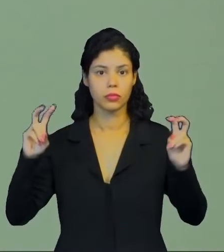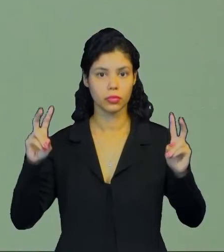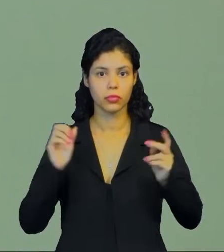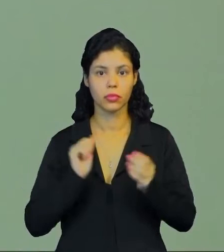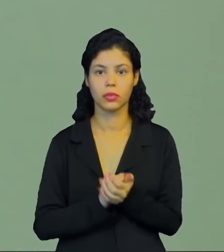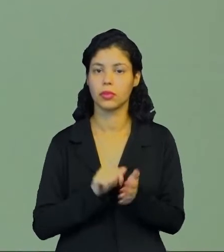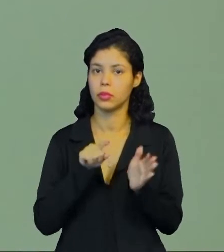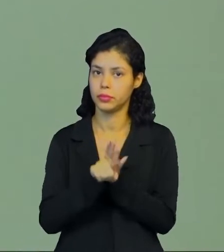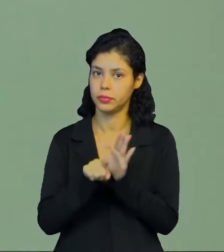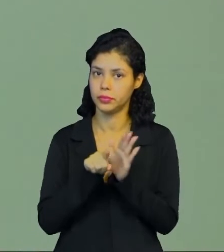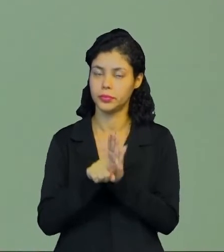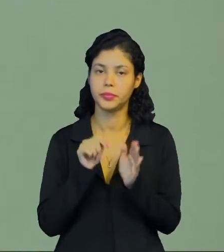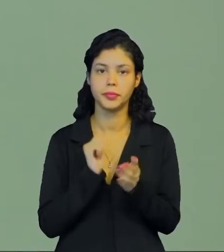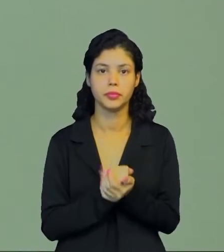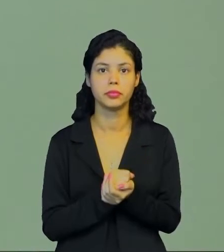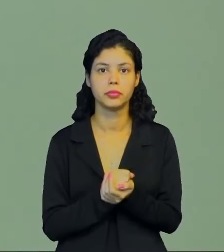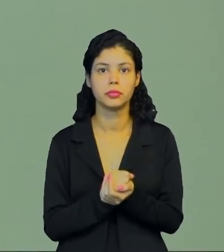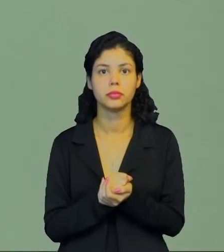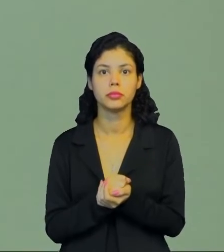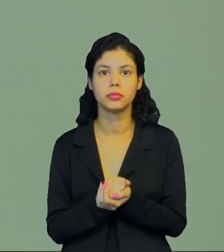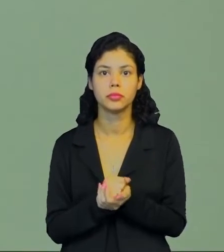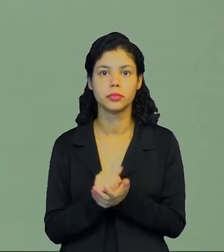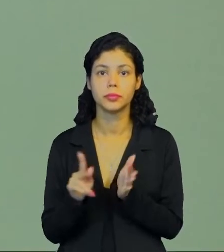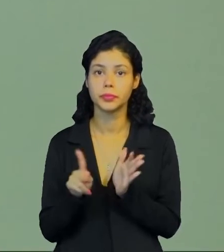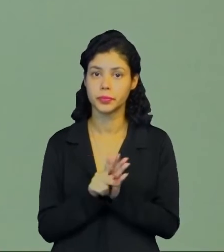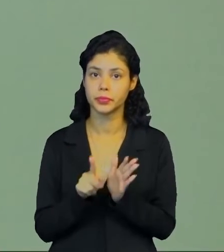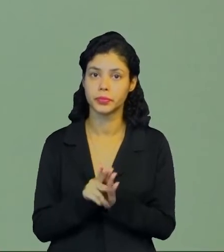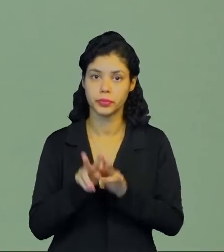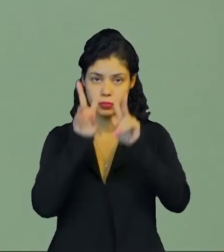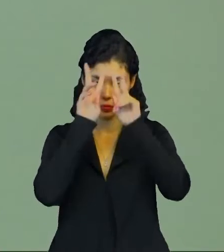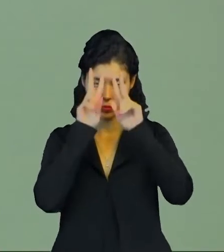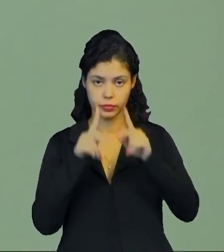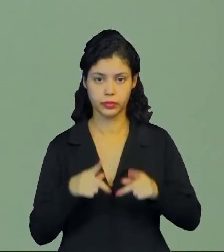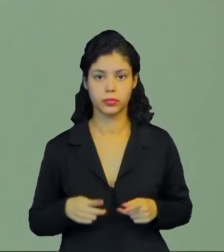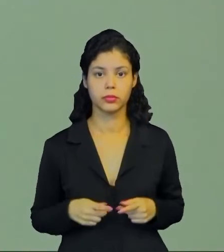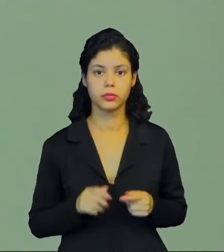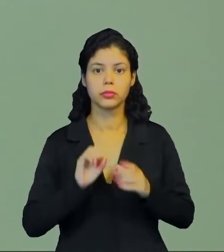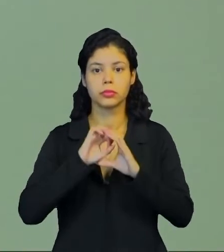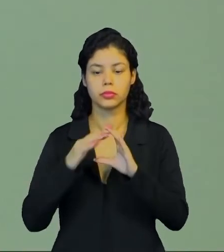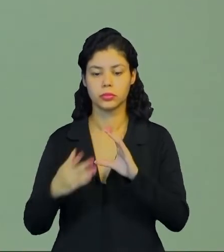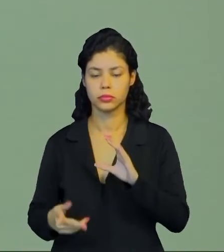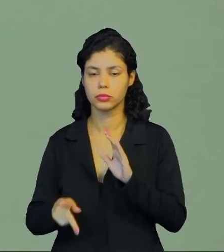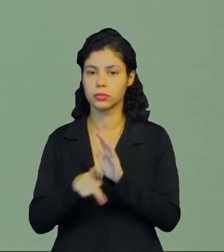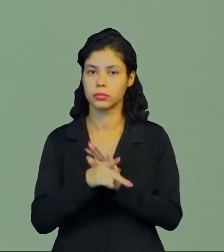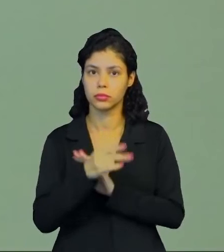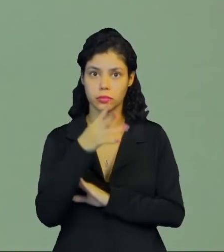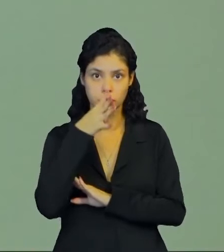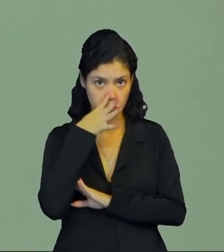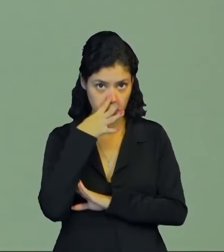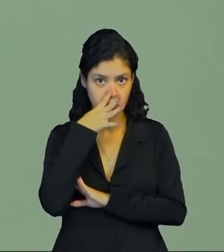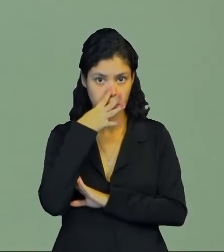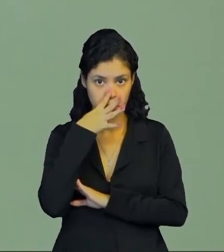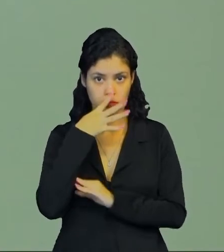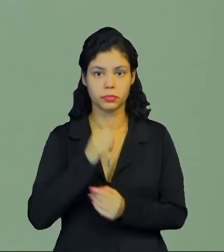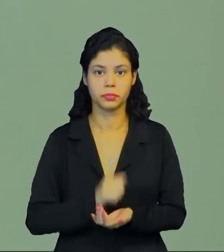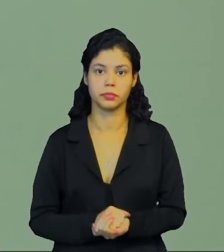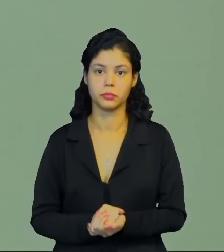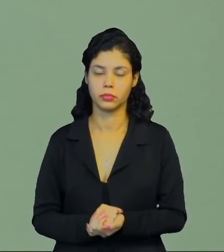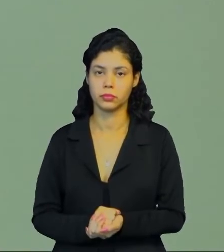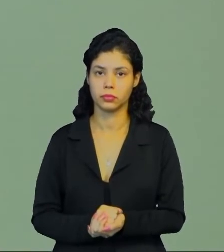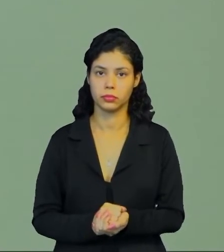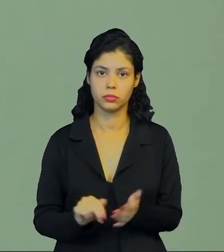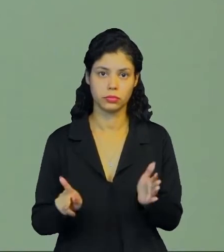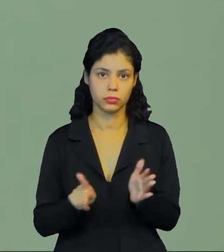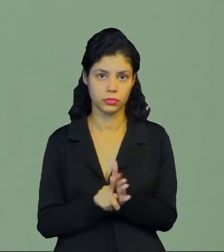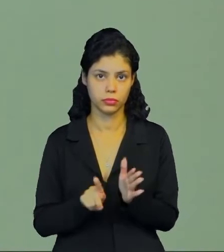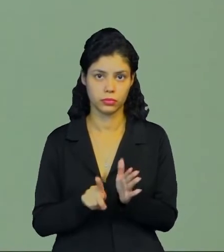essas questões do próprio ser humano, né? E uma característica impressionista é a